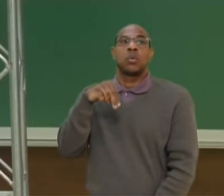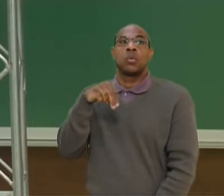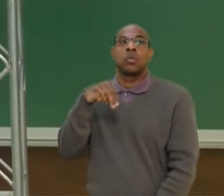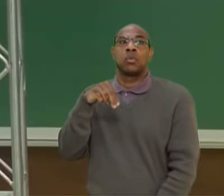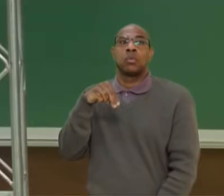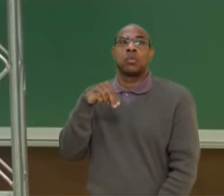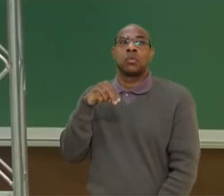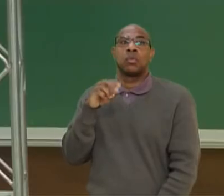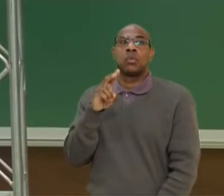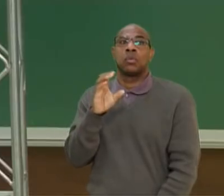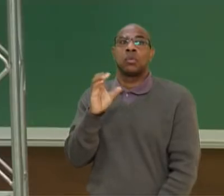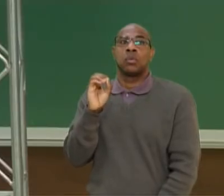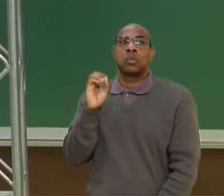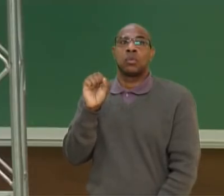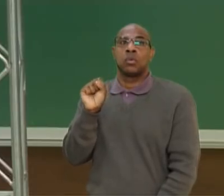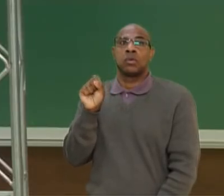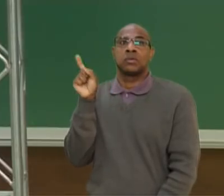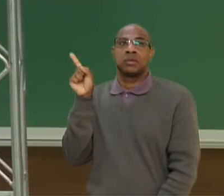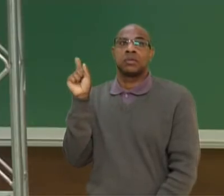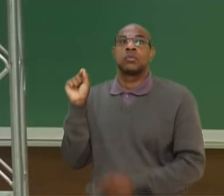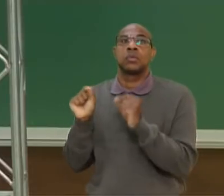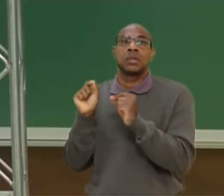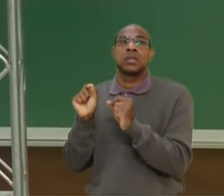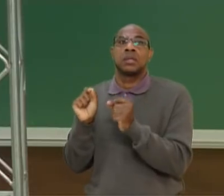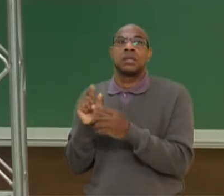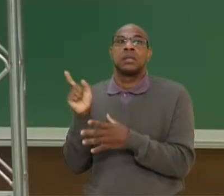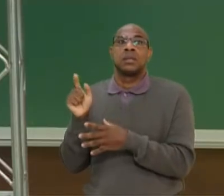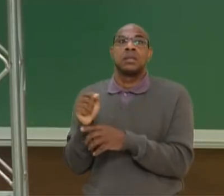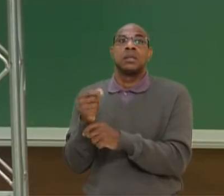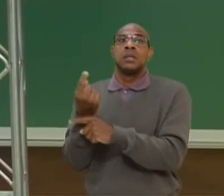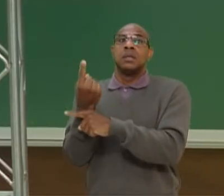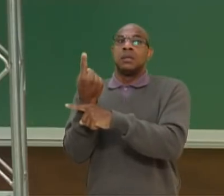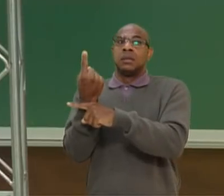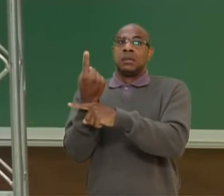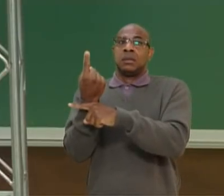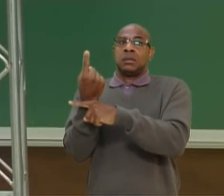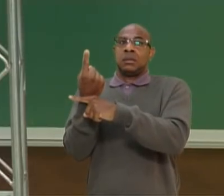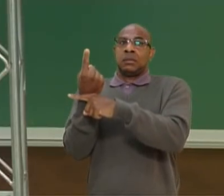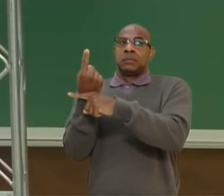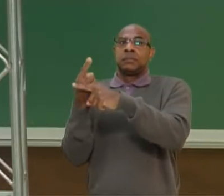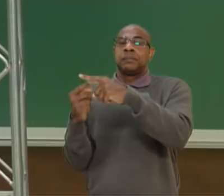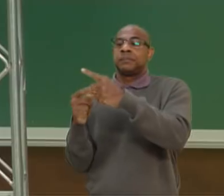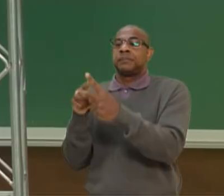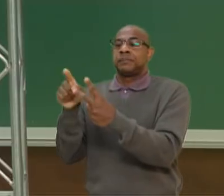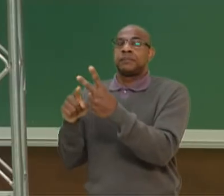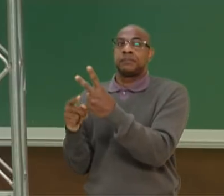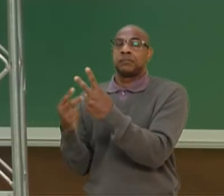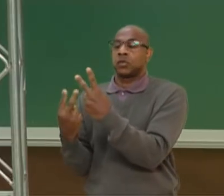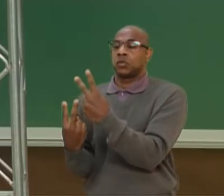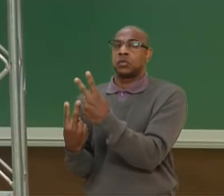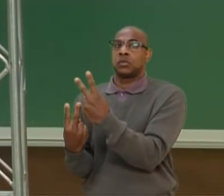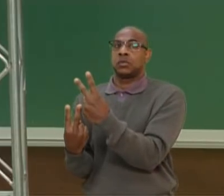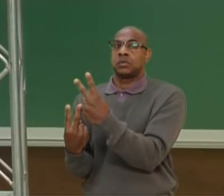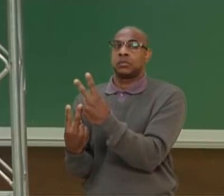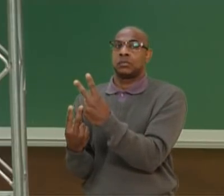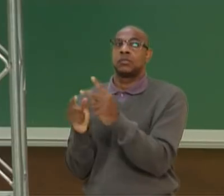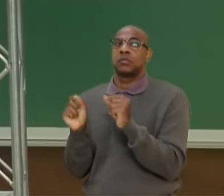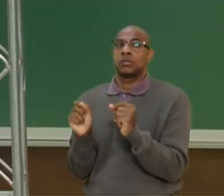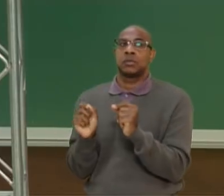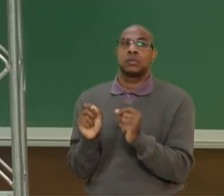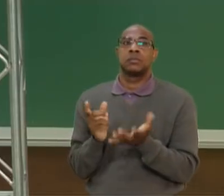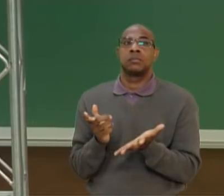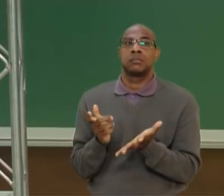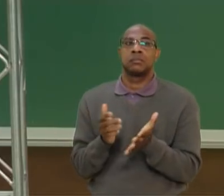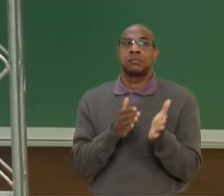1 e o módulo de Z, nesse caso, também raiz de 2. Nesse caso, racionalizando, vai dar